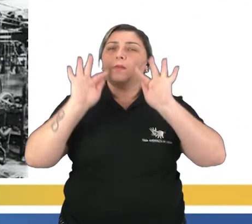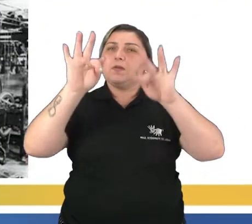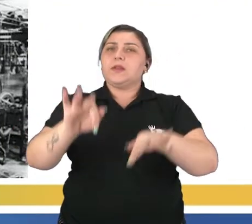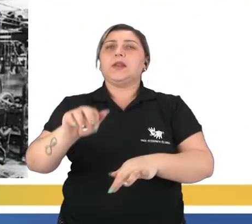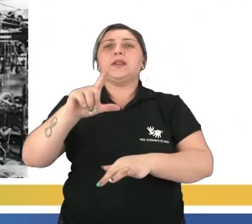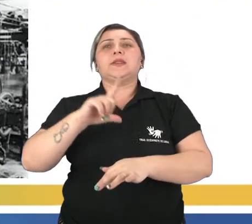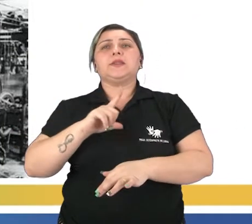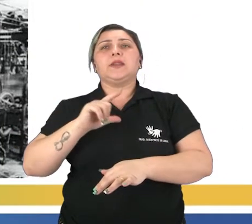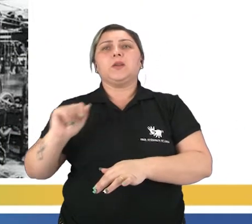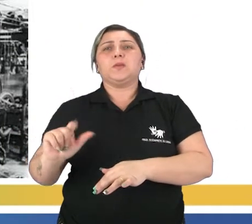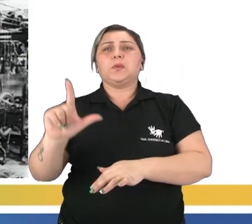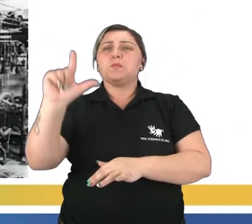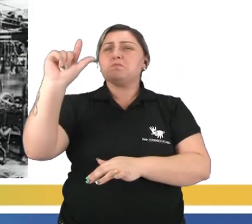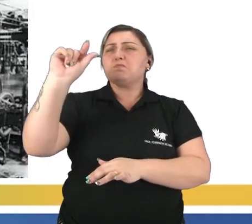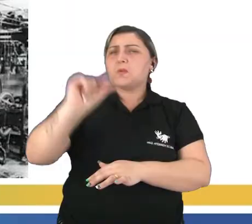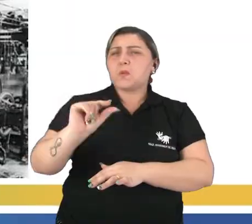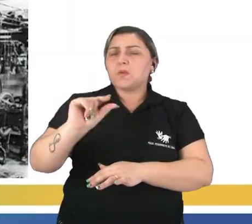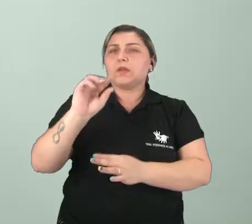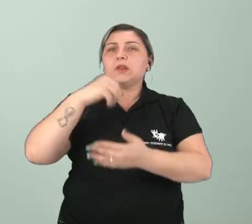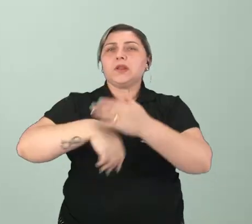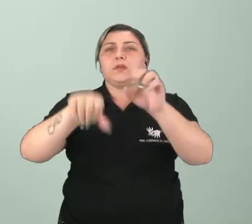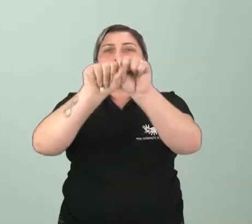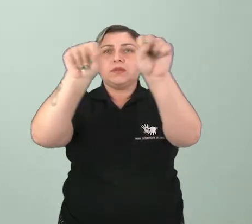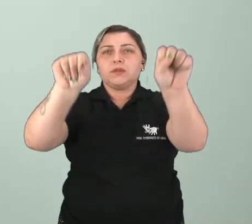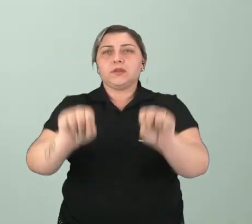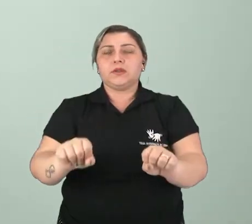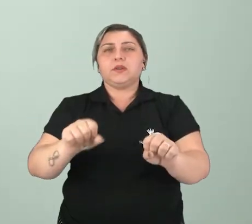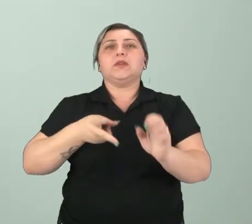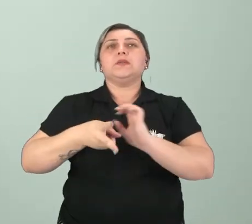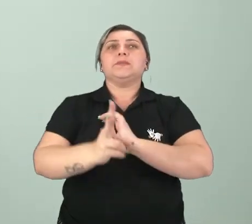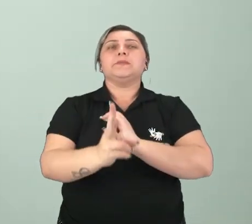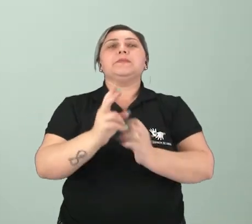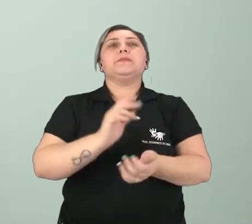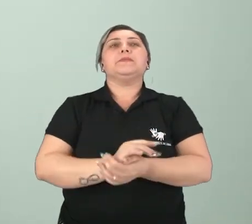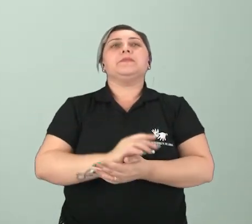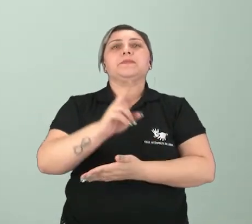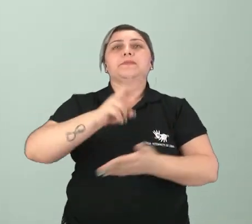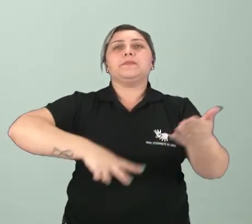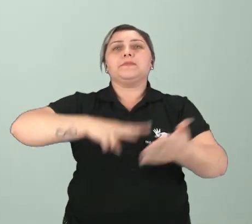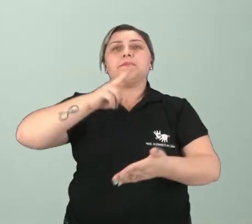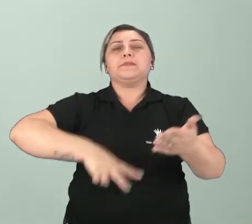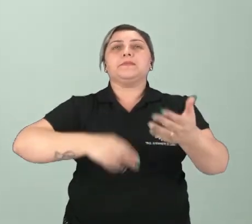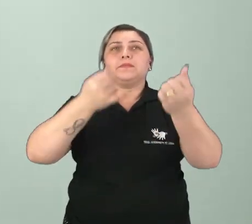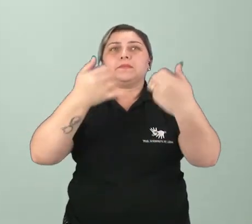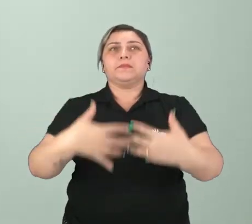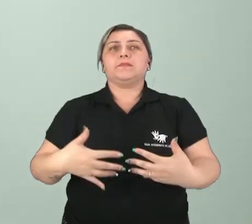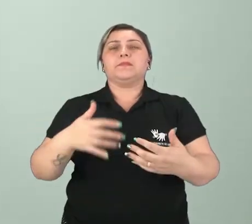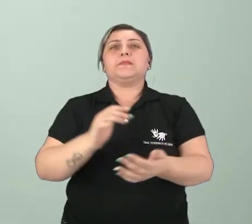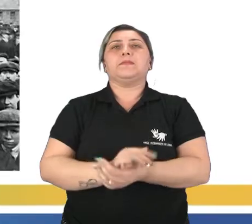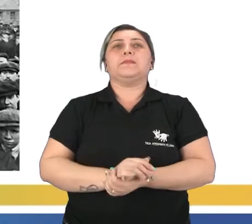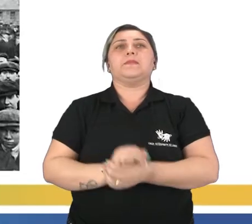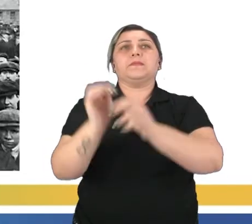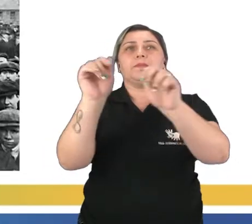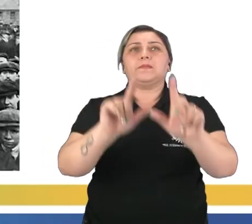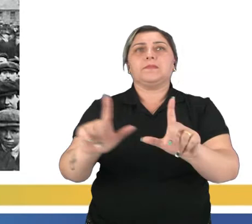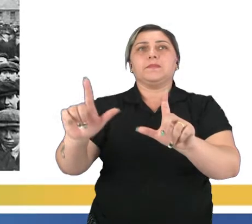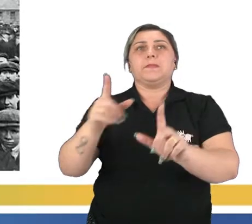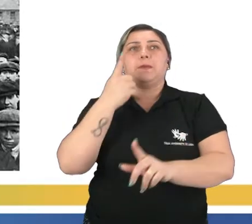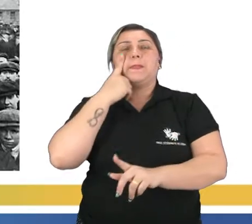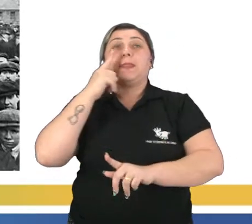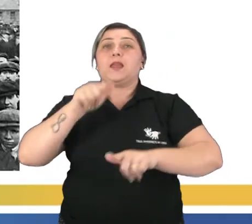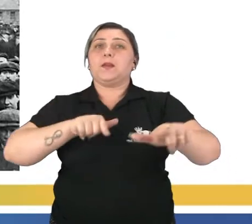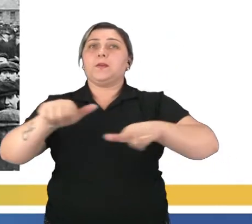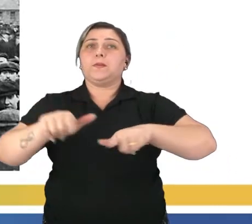final, ter um lucro dentro desse sistema. Então a gente vai dar continuidade lendo e a gente vai debatendo entre os slides. Observem